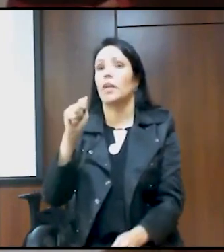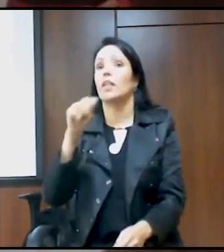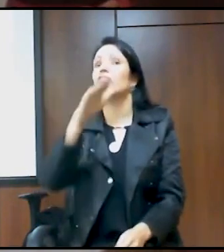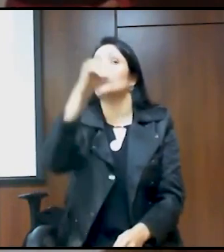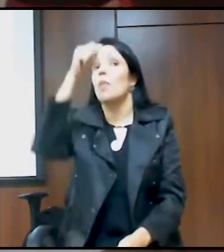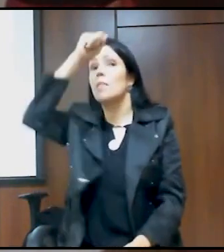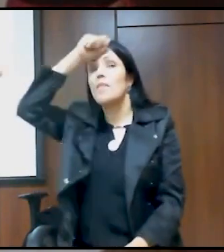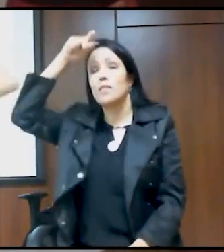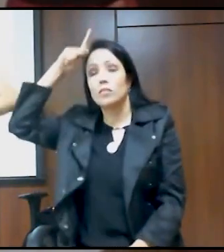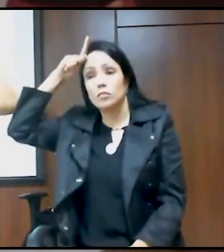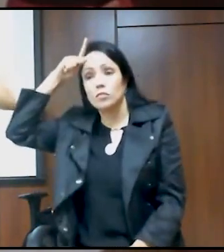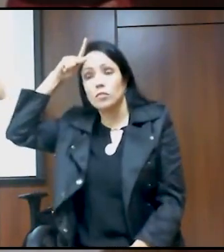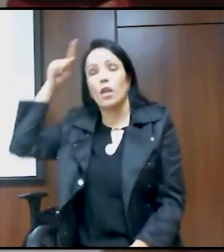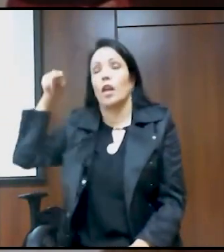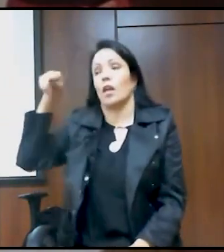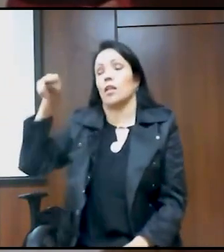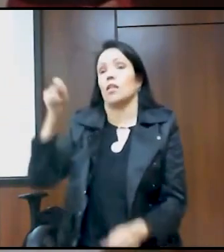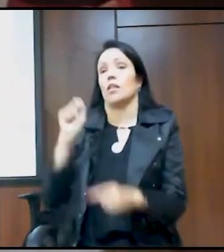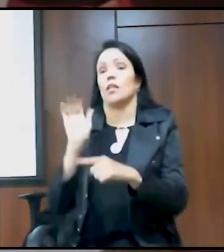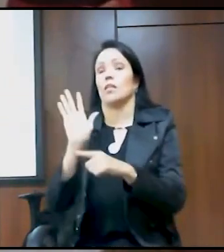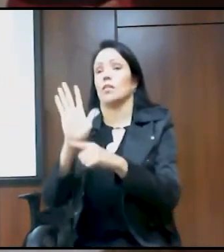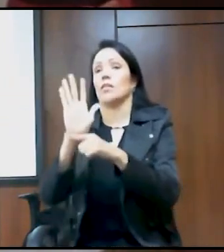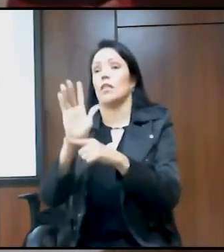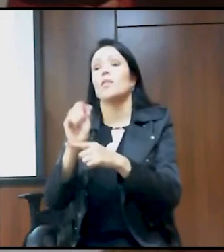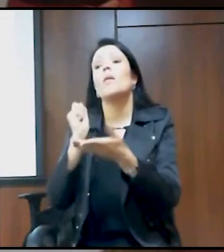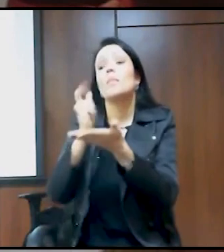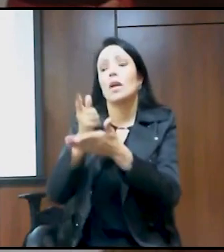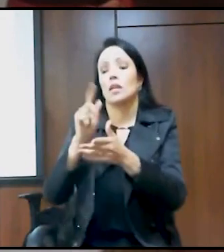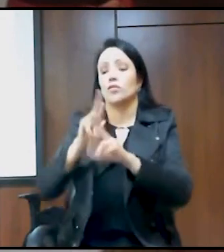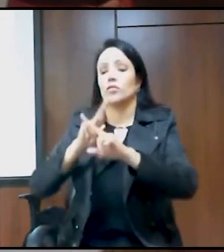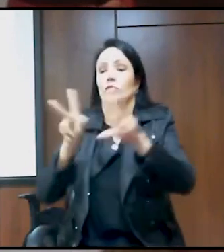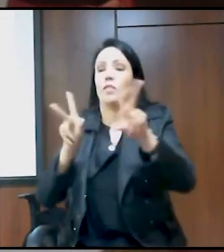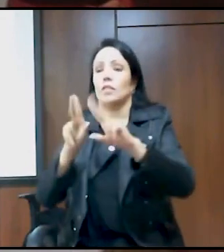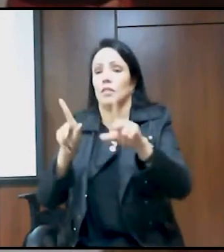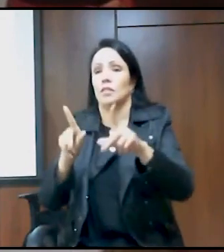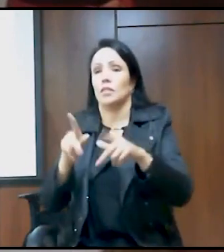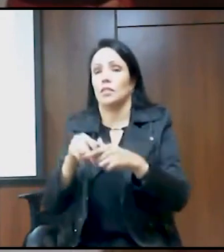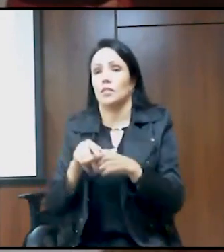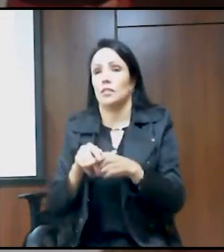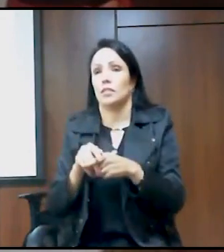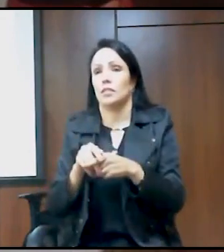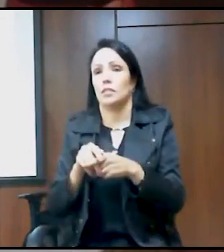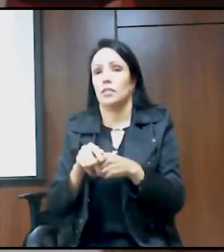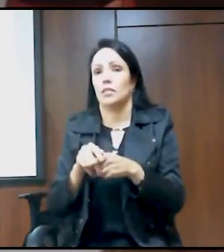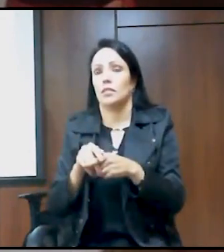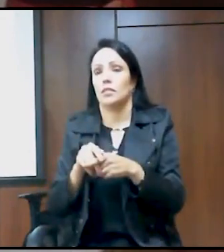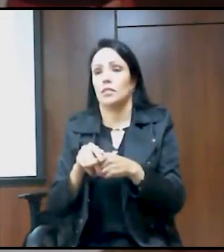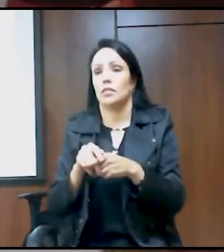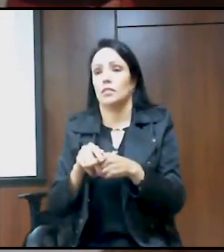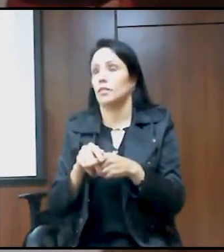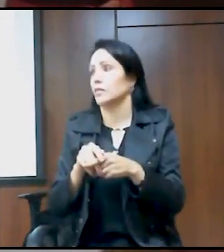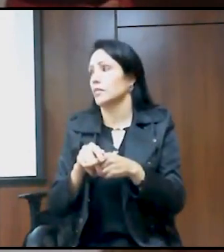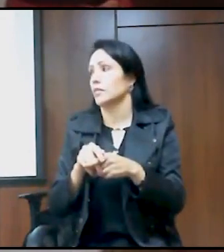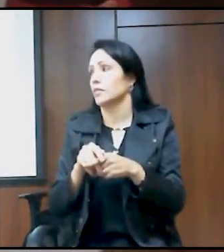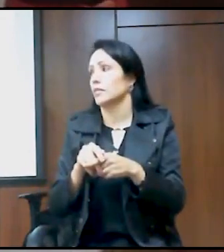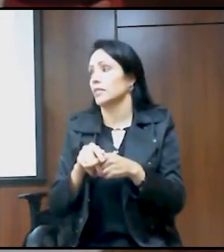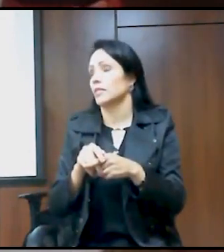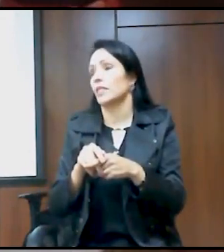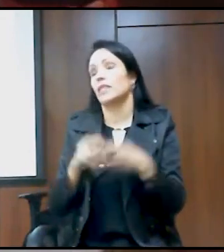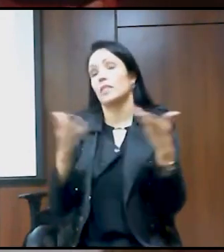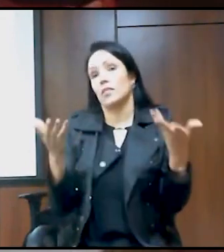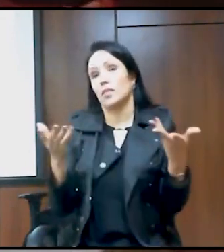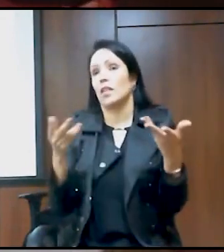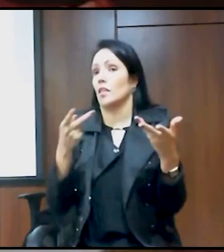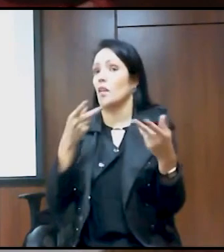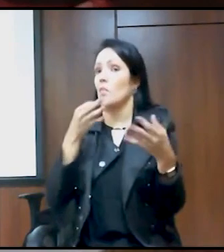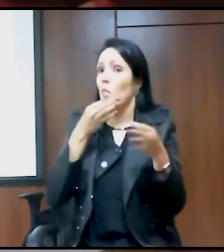auxílio aluguel. E você vai pagar só a diferença entre o auxílio aluguel e o seu aluguel de fato, que todo mundo sabe que existe. Né? Isso é o que está